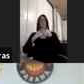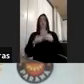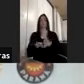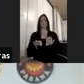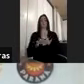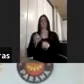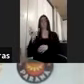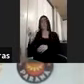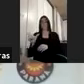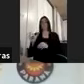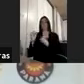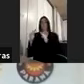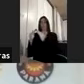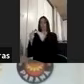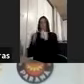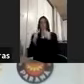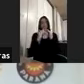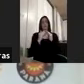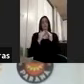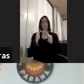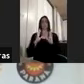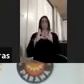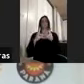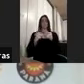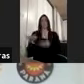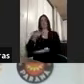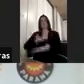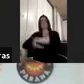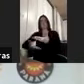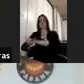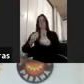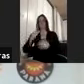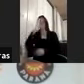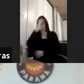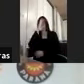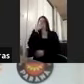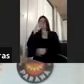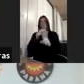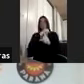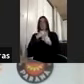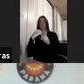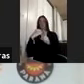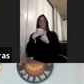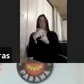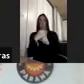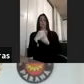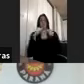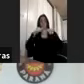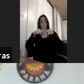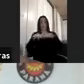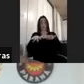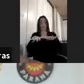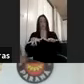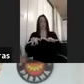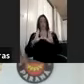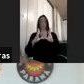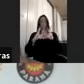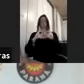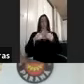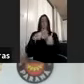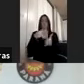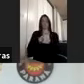A opinião pública, né? A opinião pública está do lado do chão de fábrica, e é uma conquista muito importante, porque nem sempre